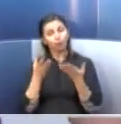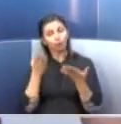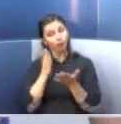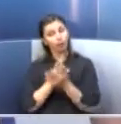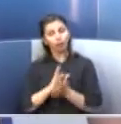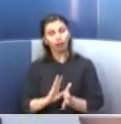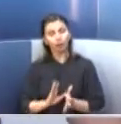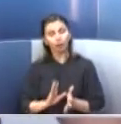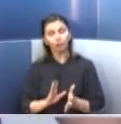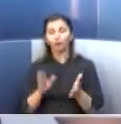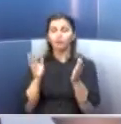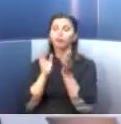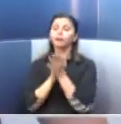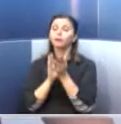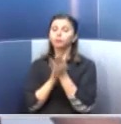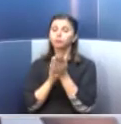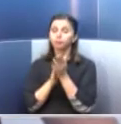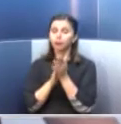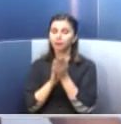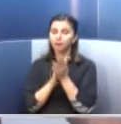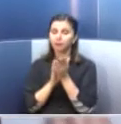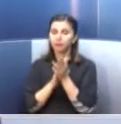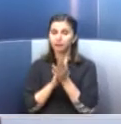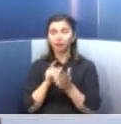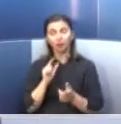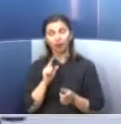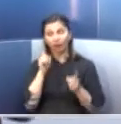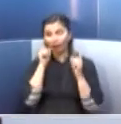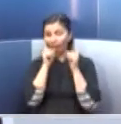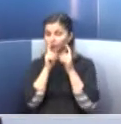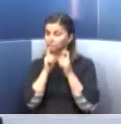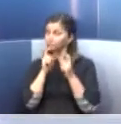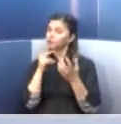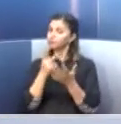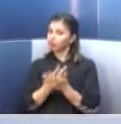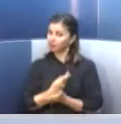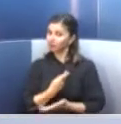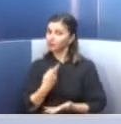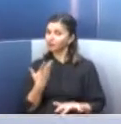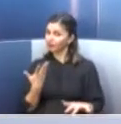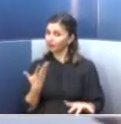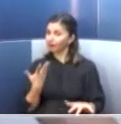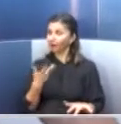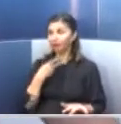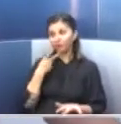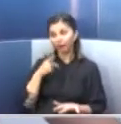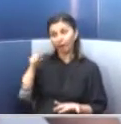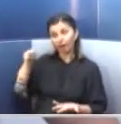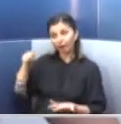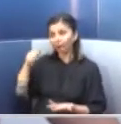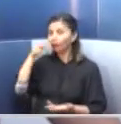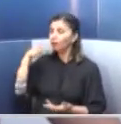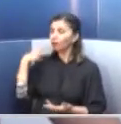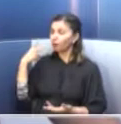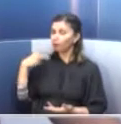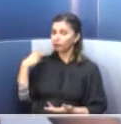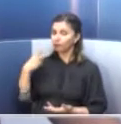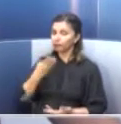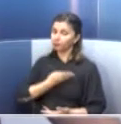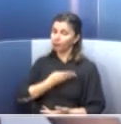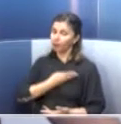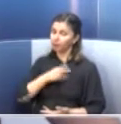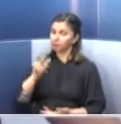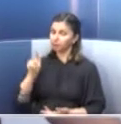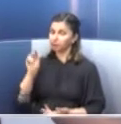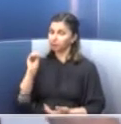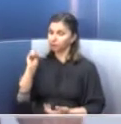tenho, parabenizando aqui, porque é raro acontecer o que acontece, e eu até comentava ali com o vereador, meu grande amigo